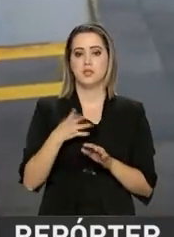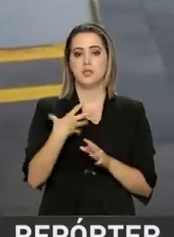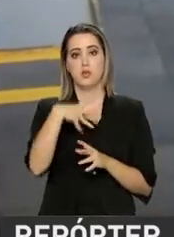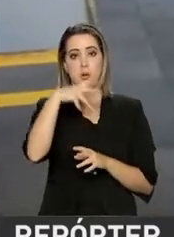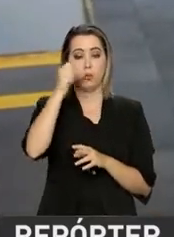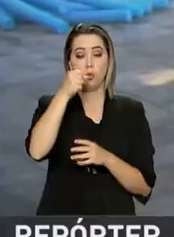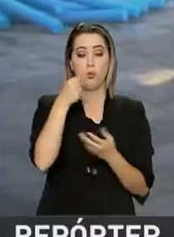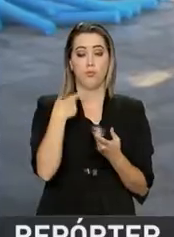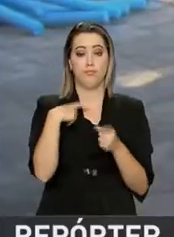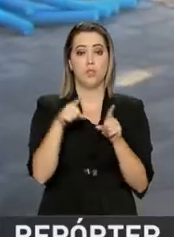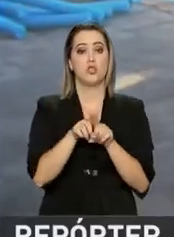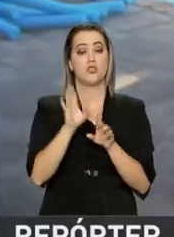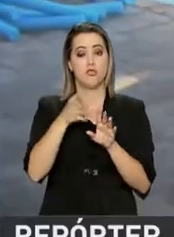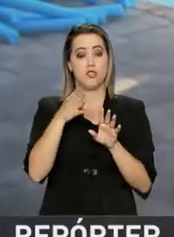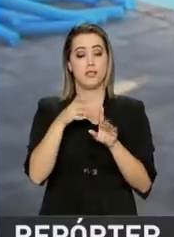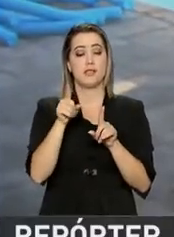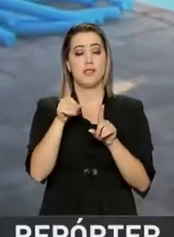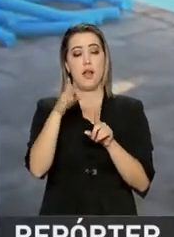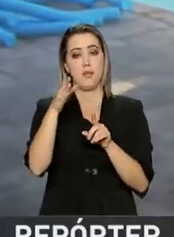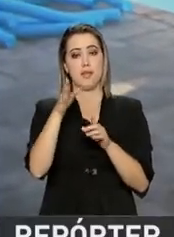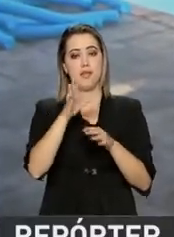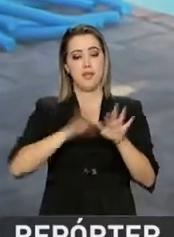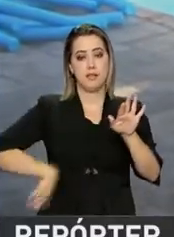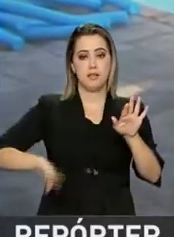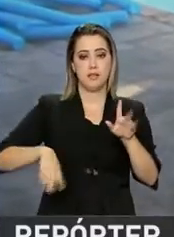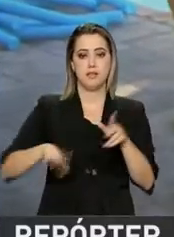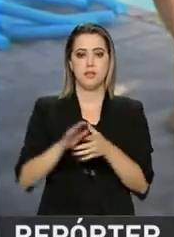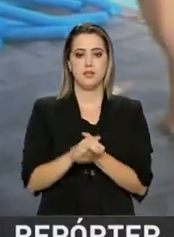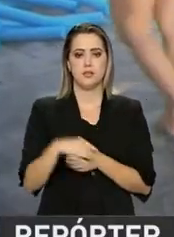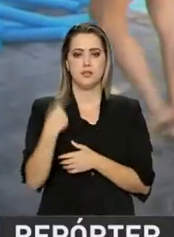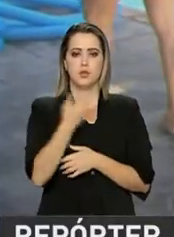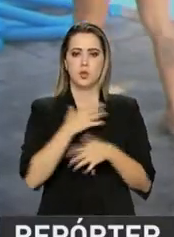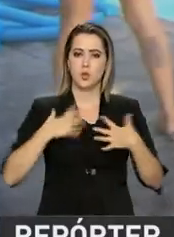afogando, a gente já sabe nadar. Ajuda os nossos músculos, faz o nosso corpo ficar bonito.